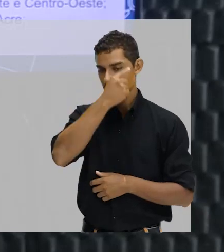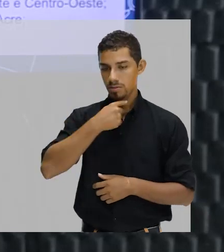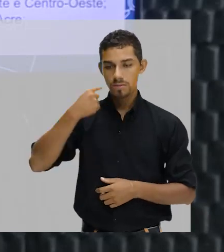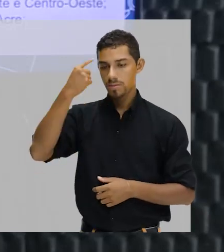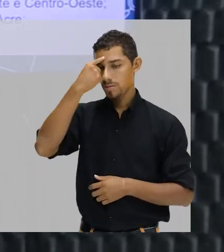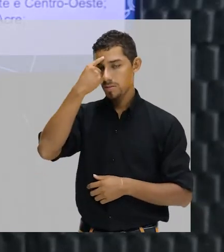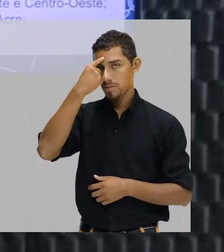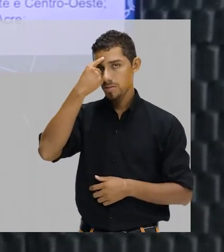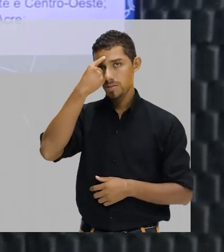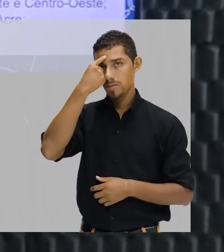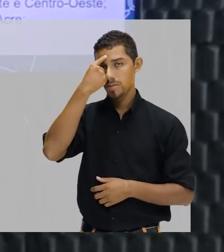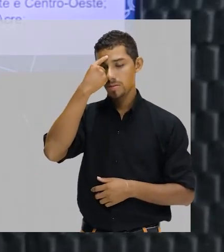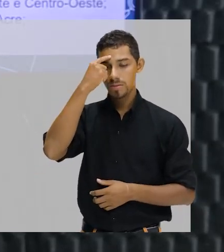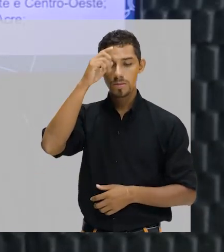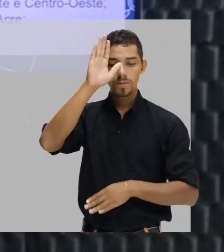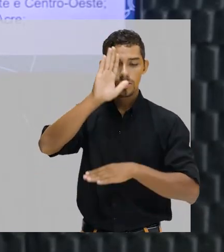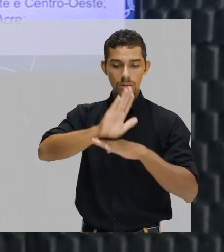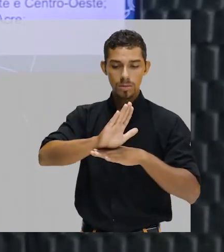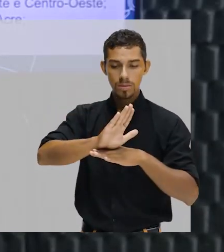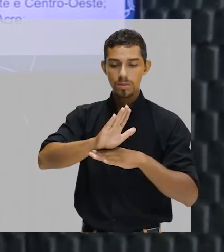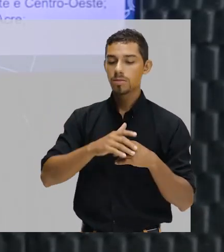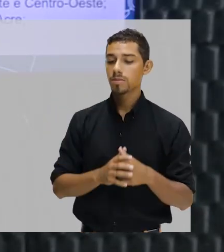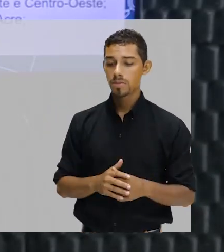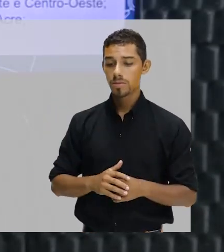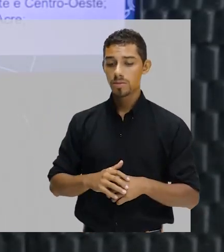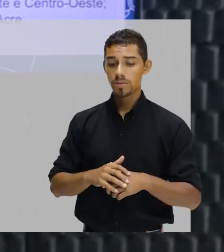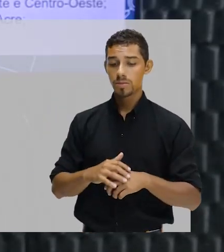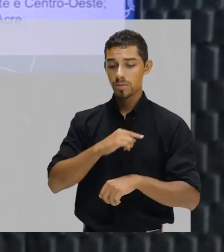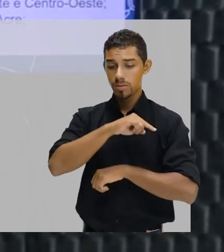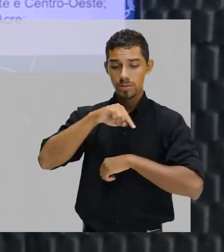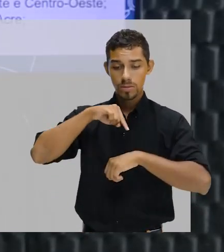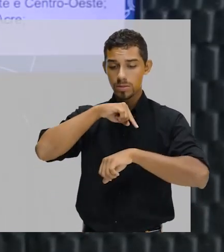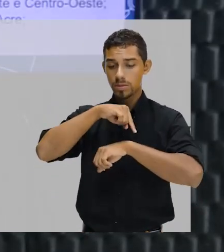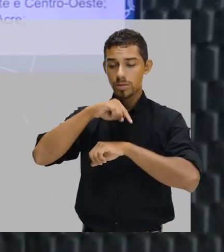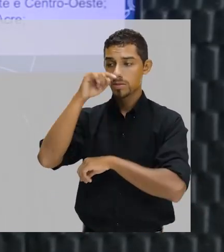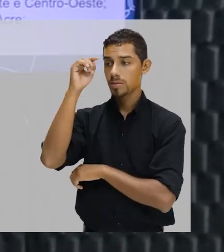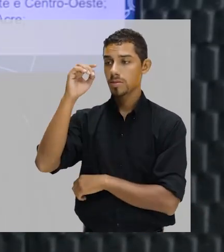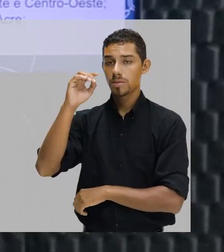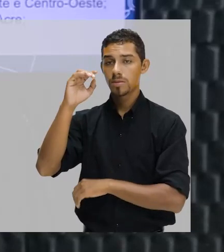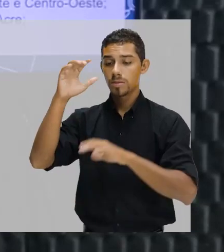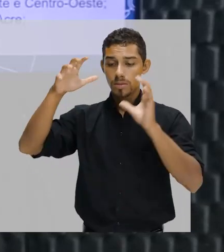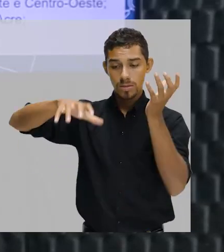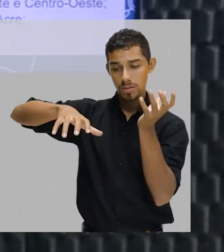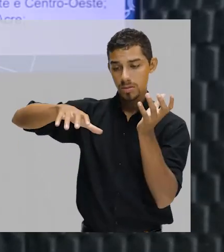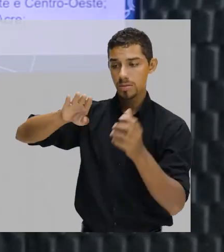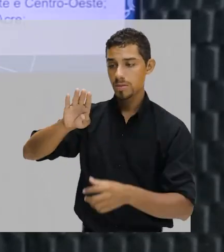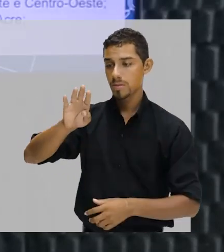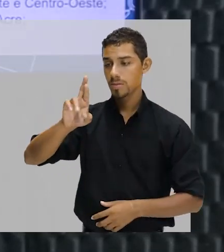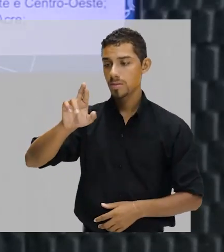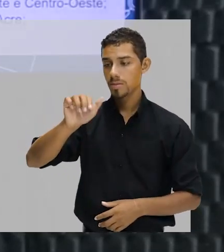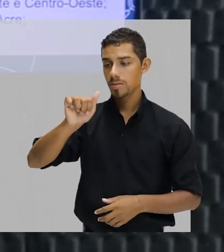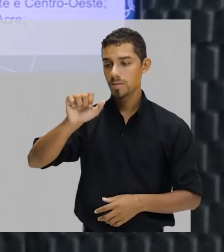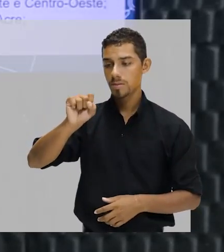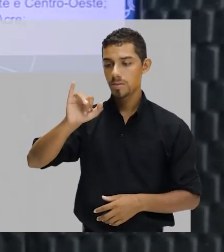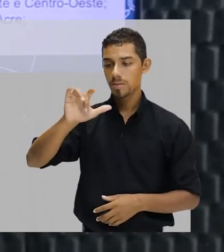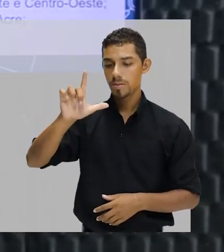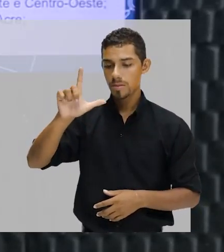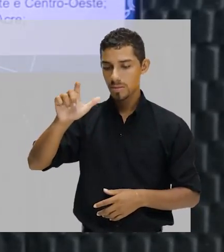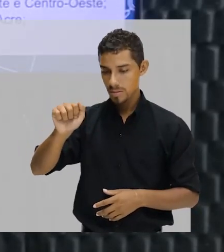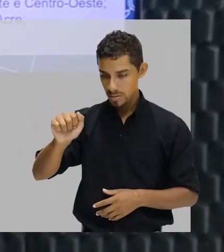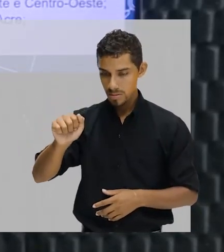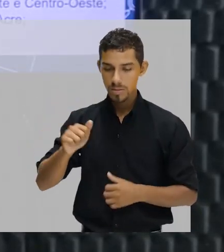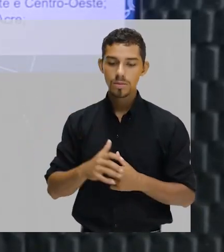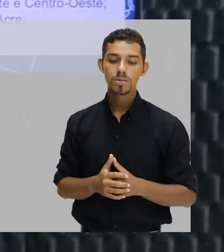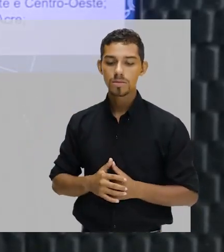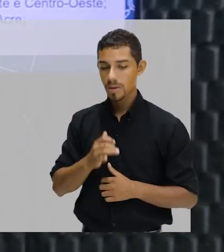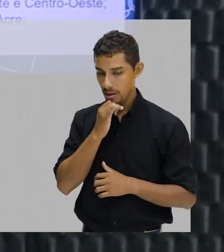de Brasília, tá certo? Então, as outras cidades, elas vão precisar se adequar a isso. Vamos pegar o exemplo, por exemplo, do Acre, né, que